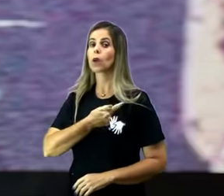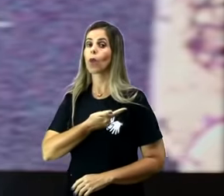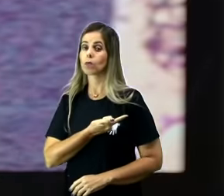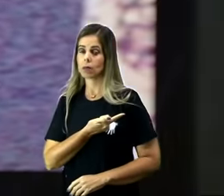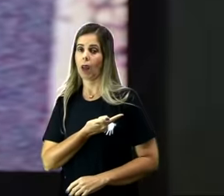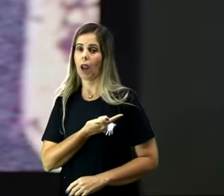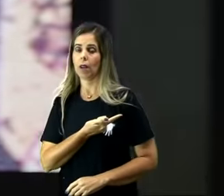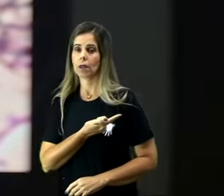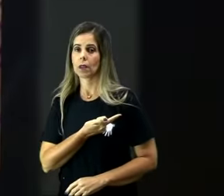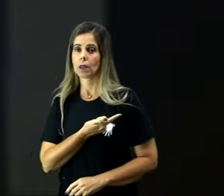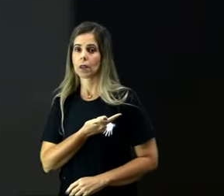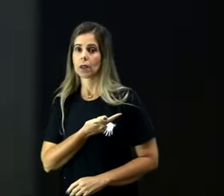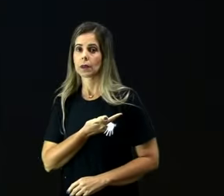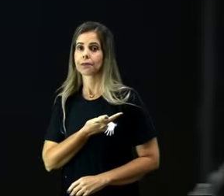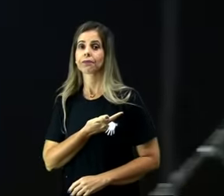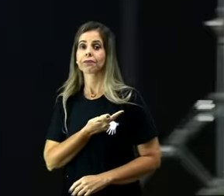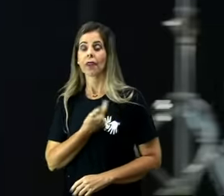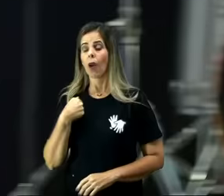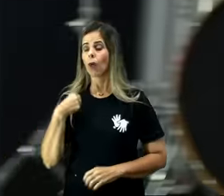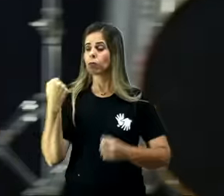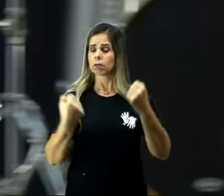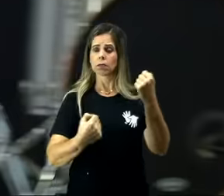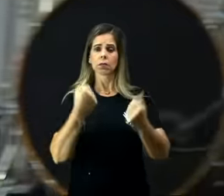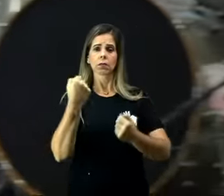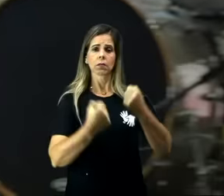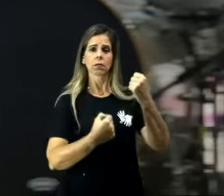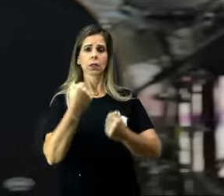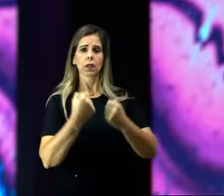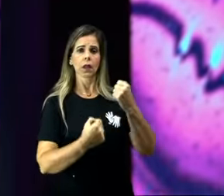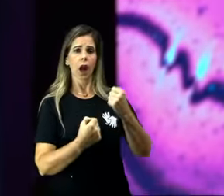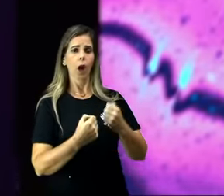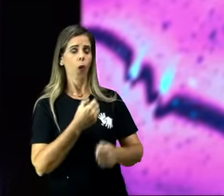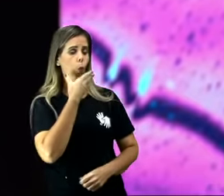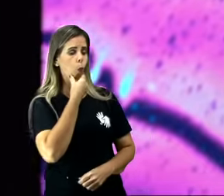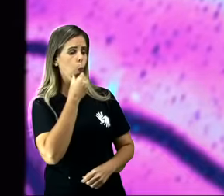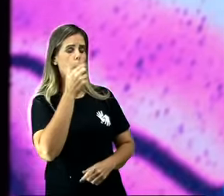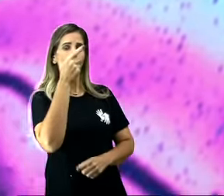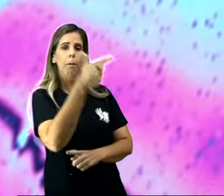vizinho botou a arma no vidro. Quando eu abri o vidro, ele falou: pô, Valadão.